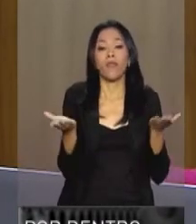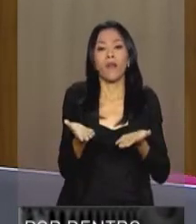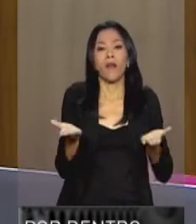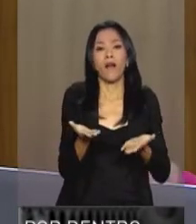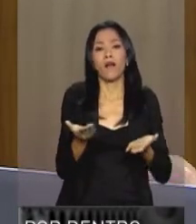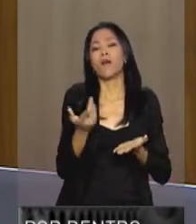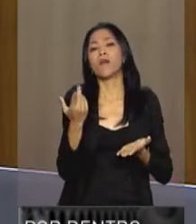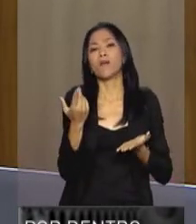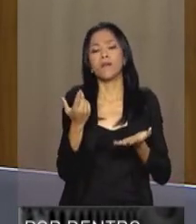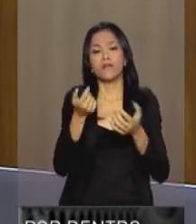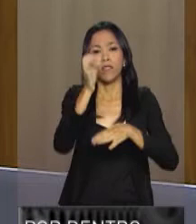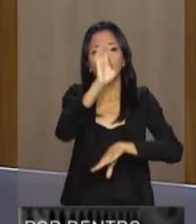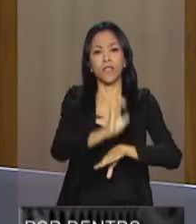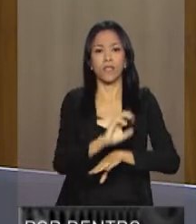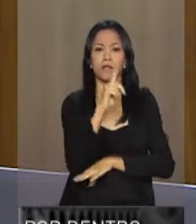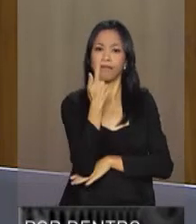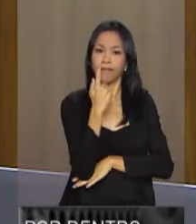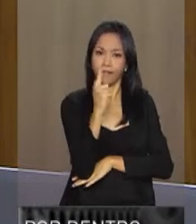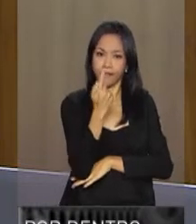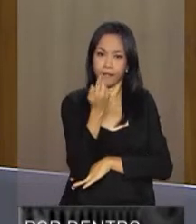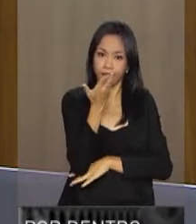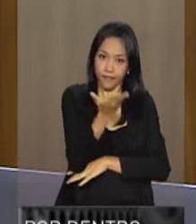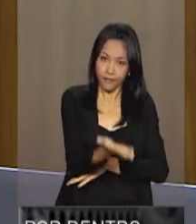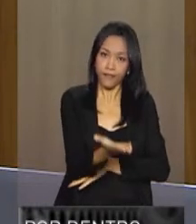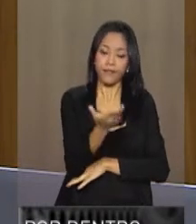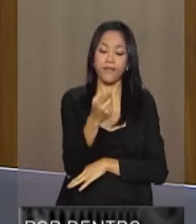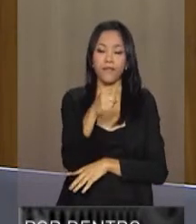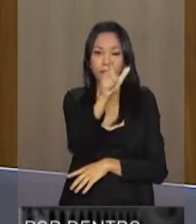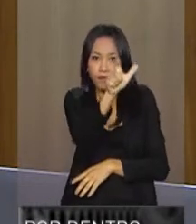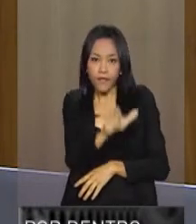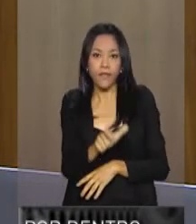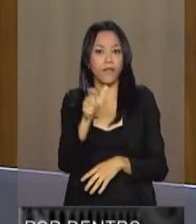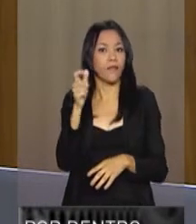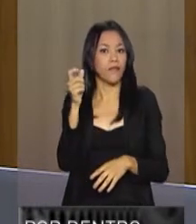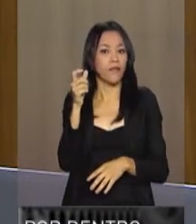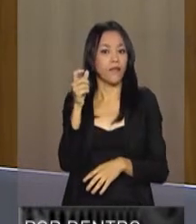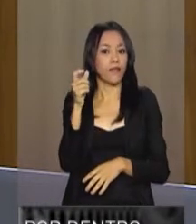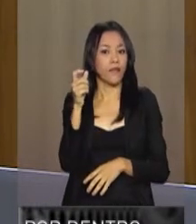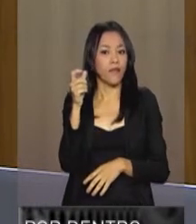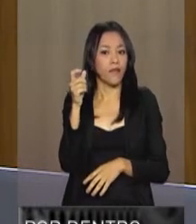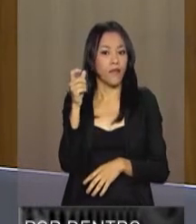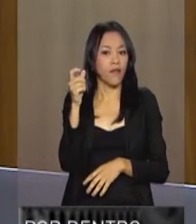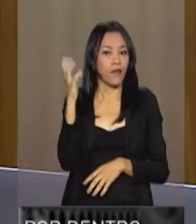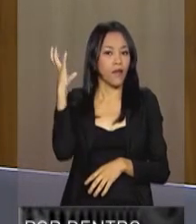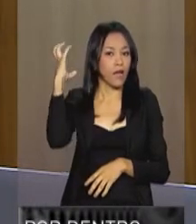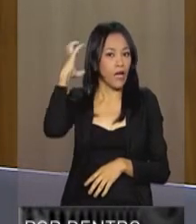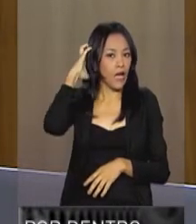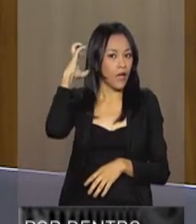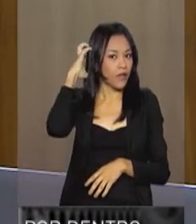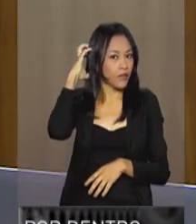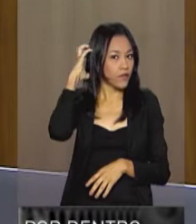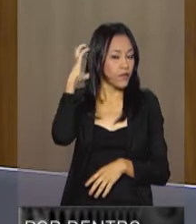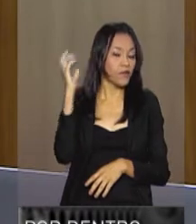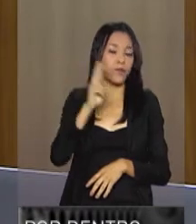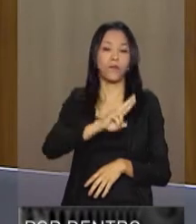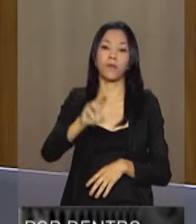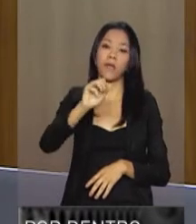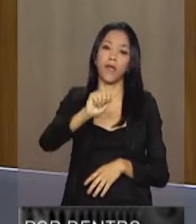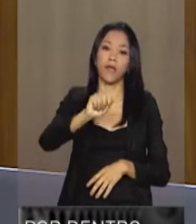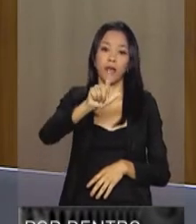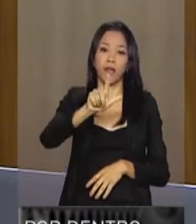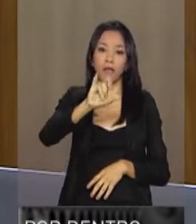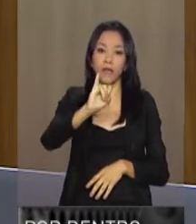goiás está na linha com a gente seja ismar júnior da rádio seja ismar júnior da rádio aliança 1.090 a